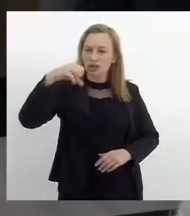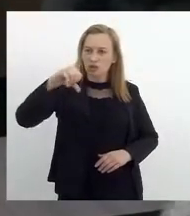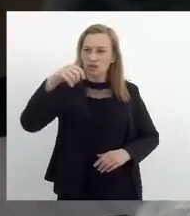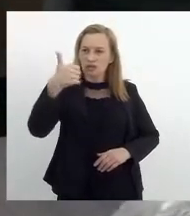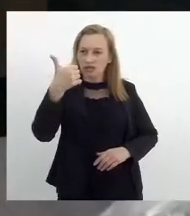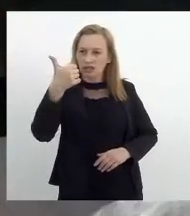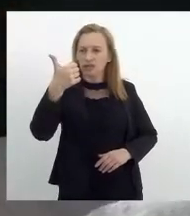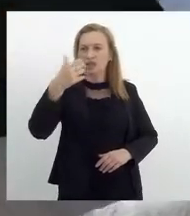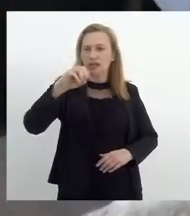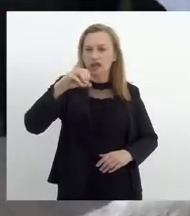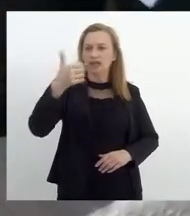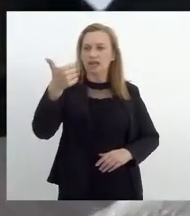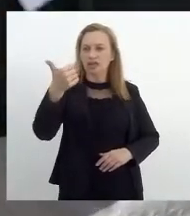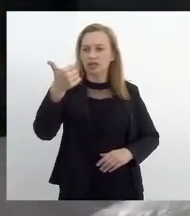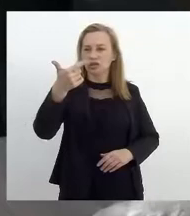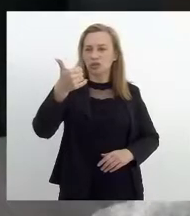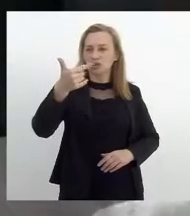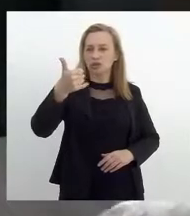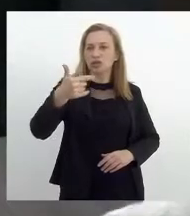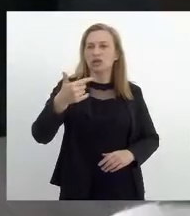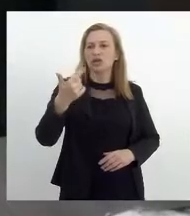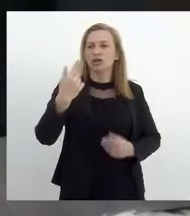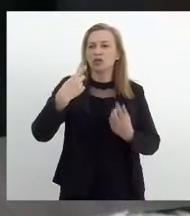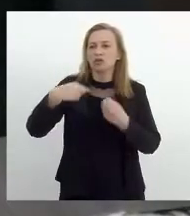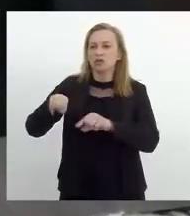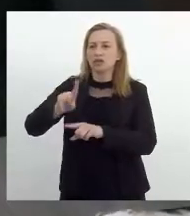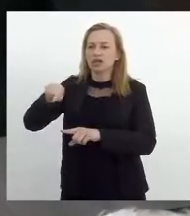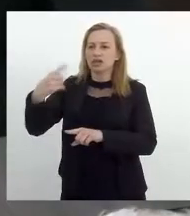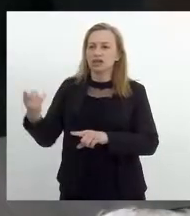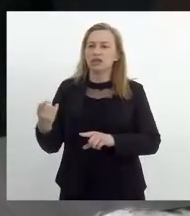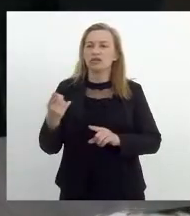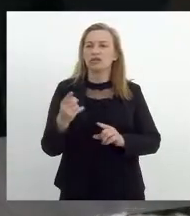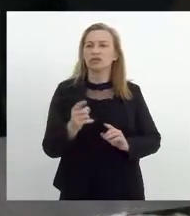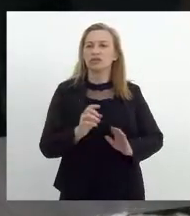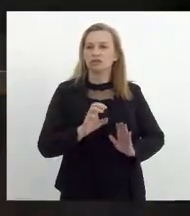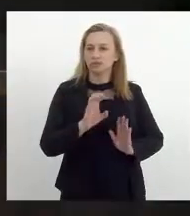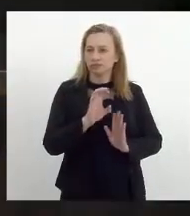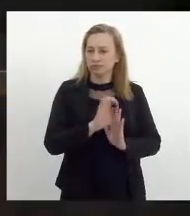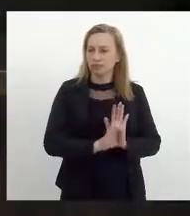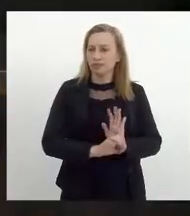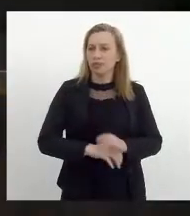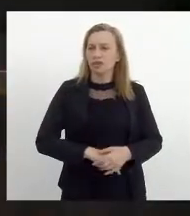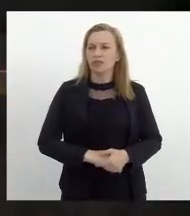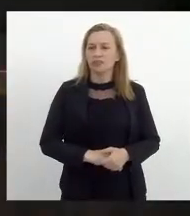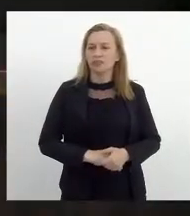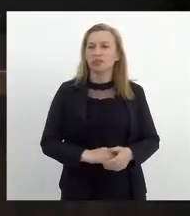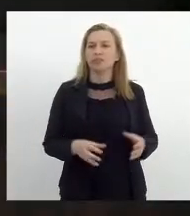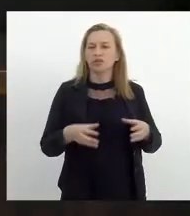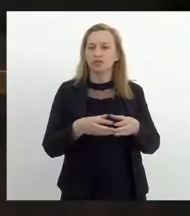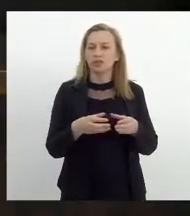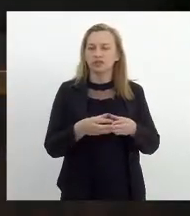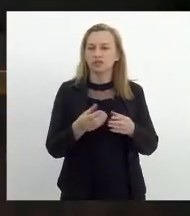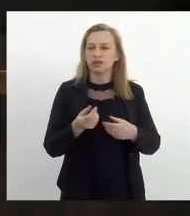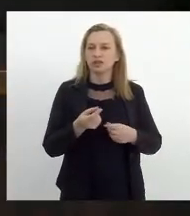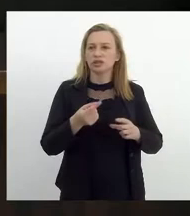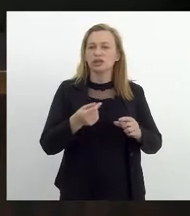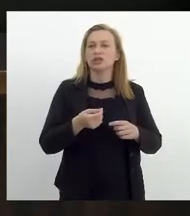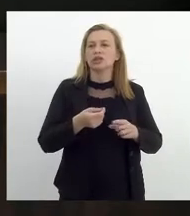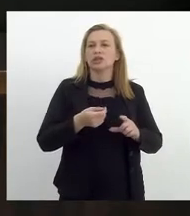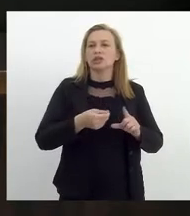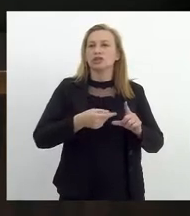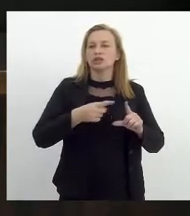e contrário às demais. No mérito, favorável a essas emendas. Pela Comissão de Economia, Indústria e